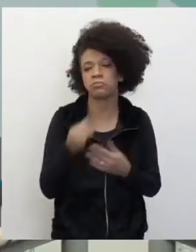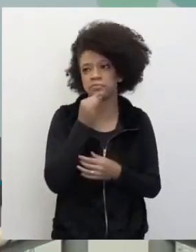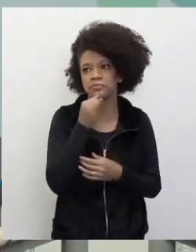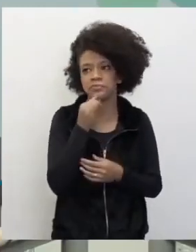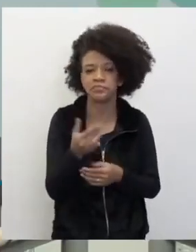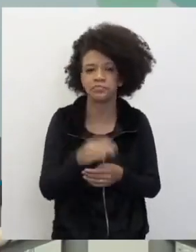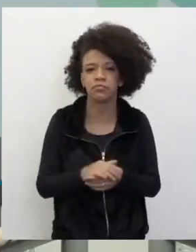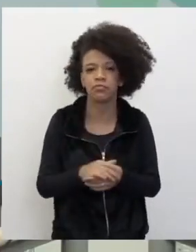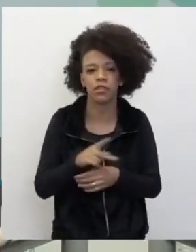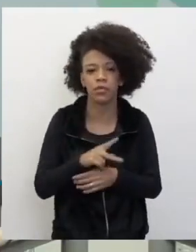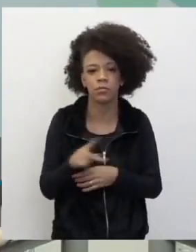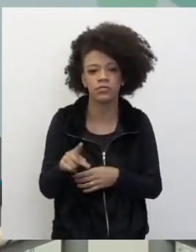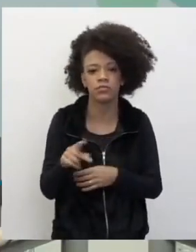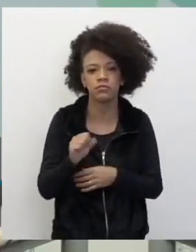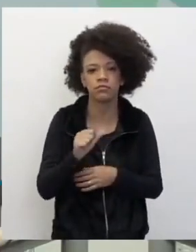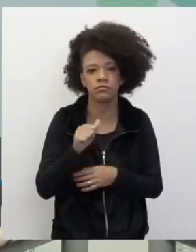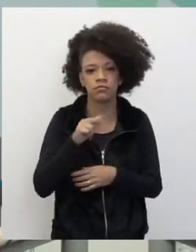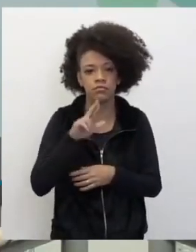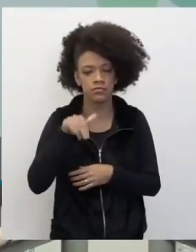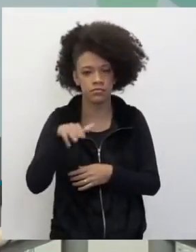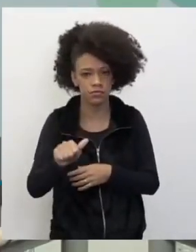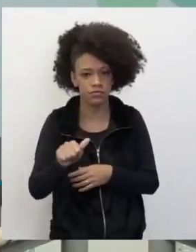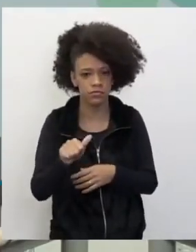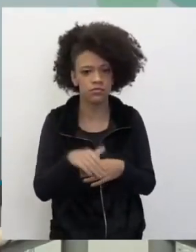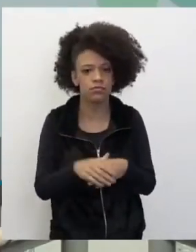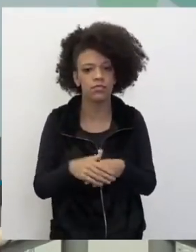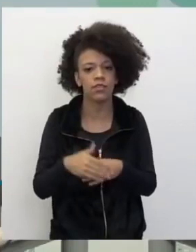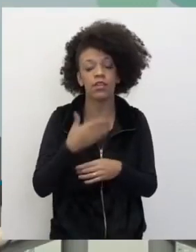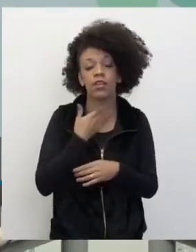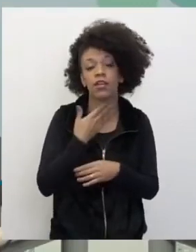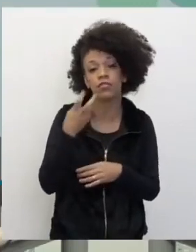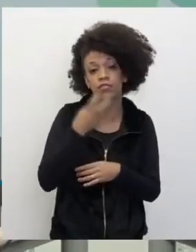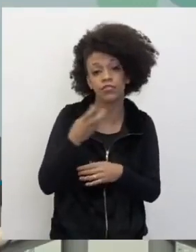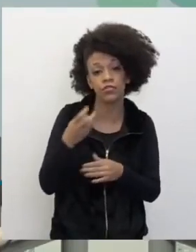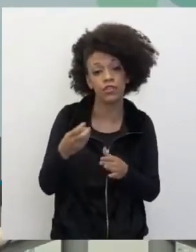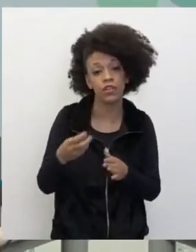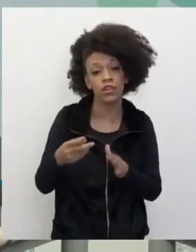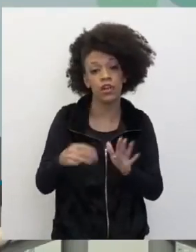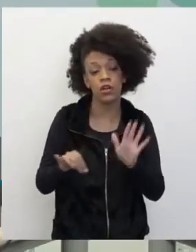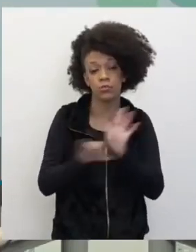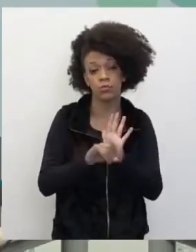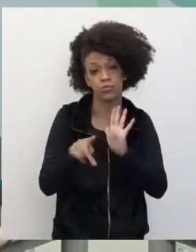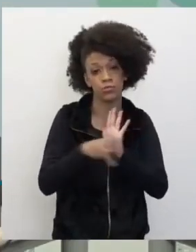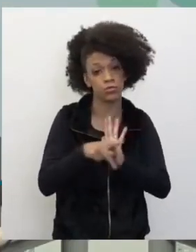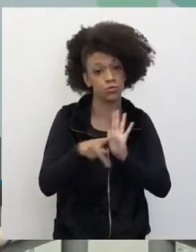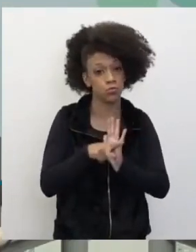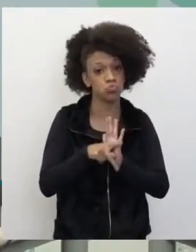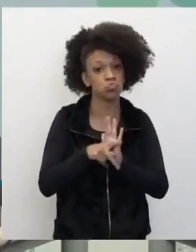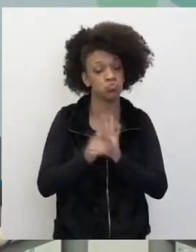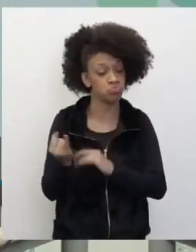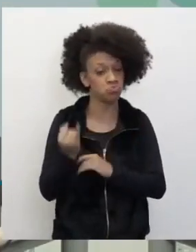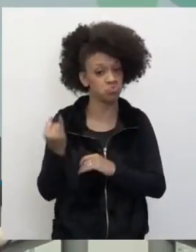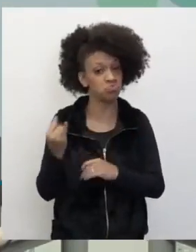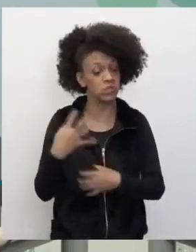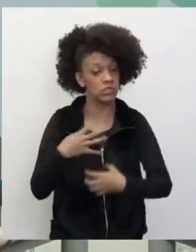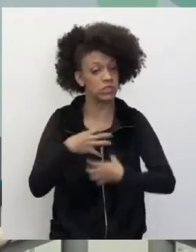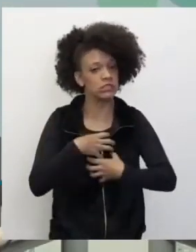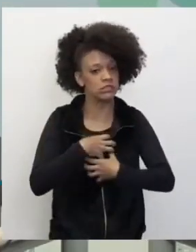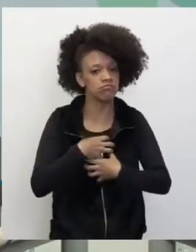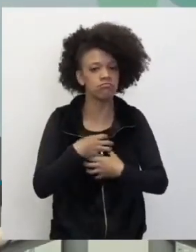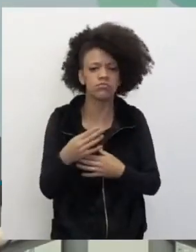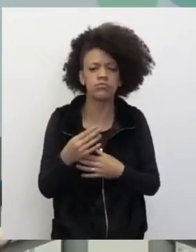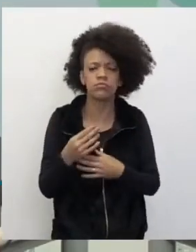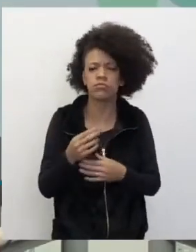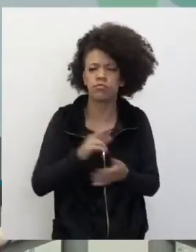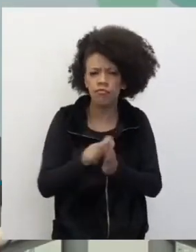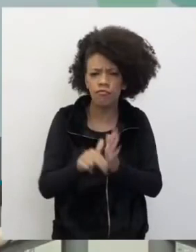professora Samara colocando, a minha voz é uma impressão digital bem marcante, que é muitos, né, para muitas